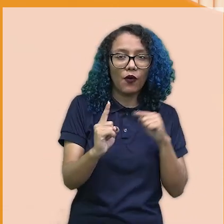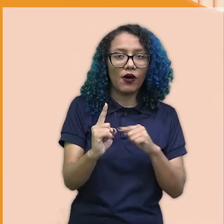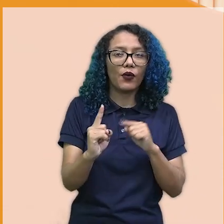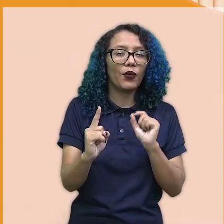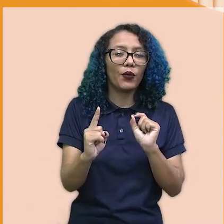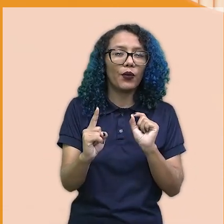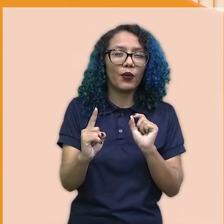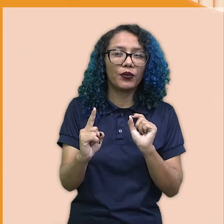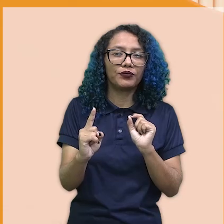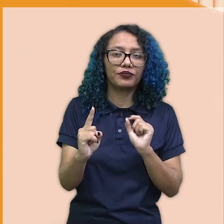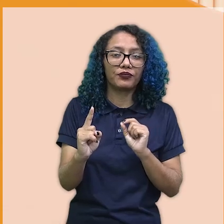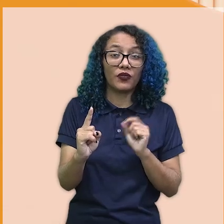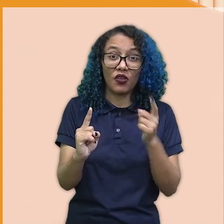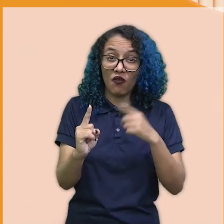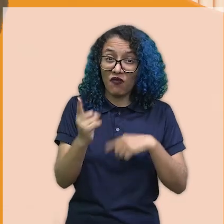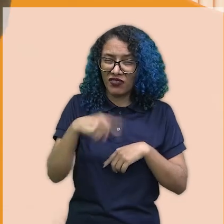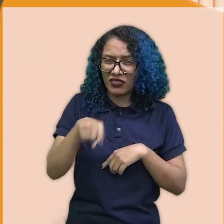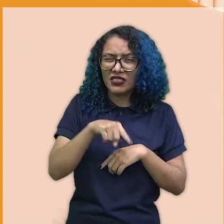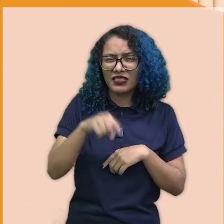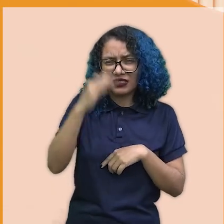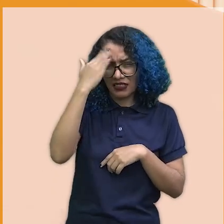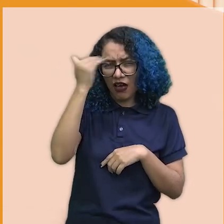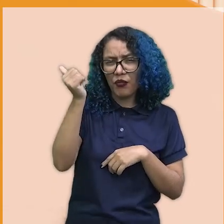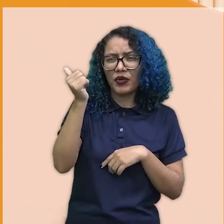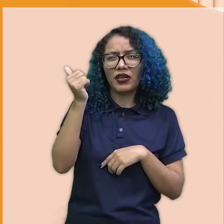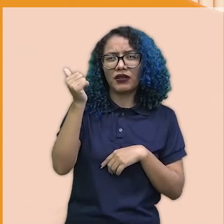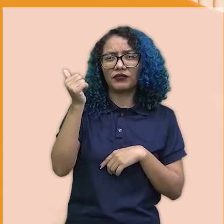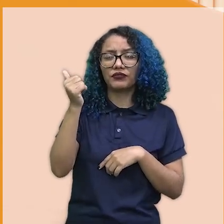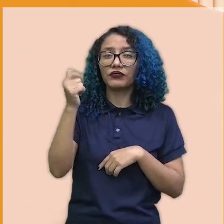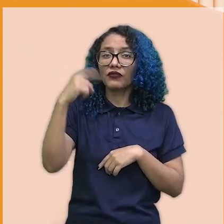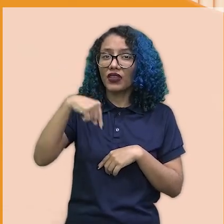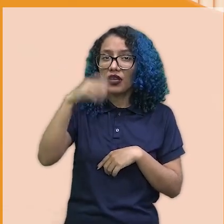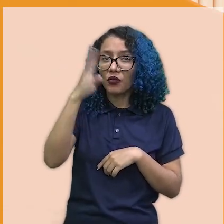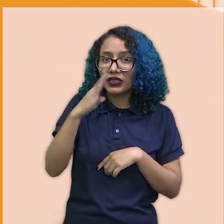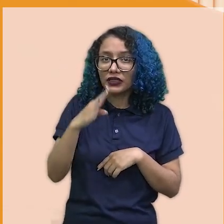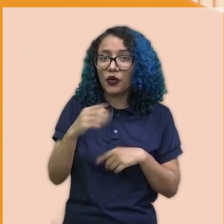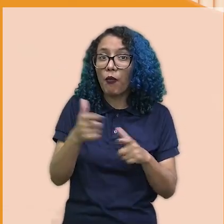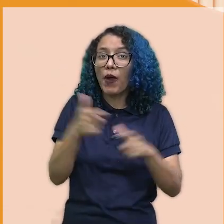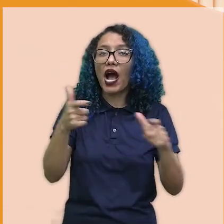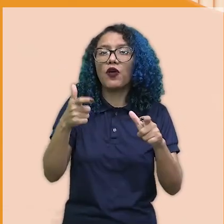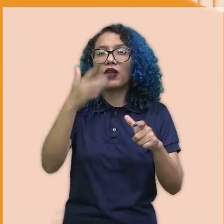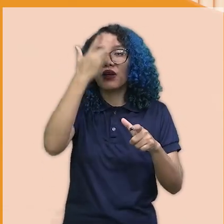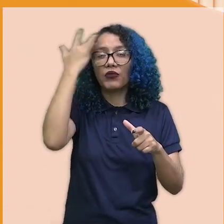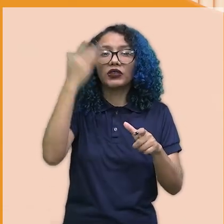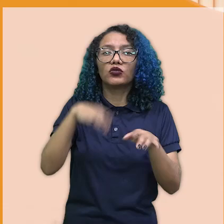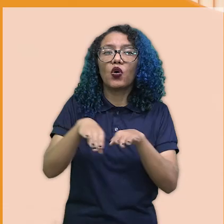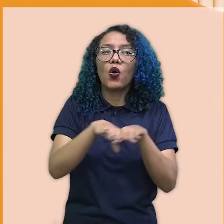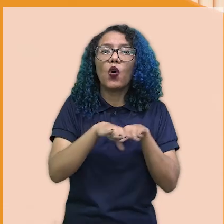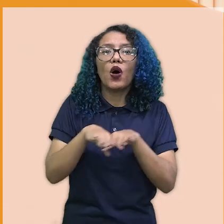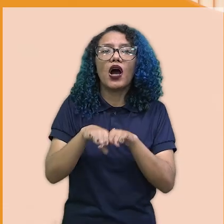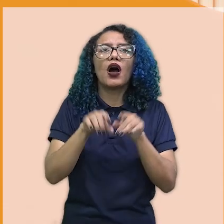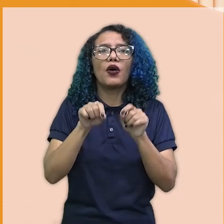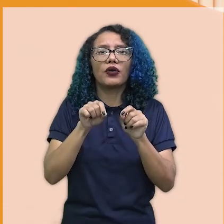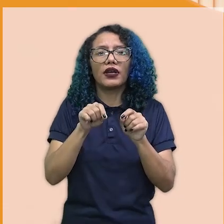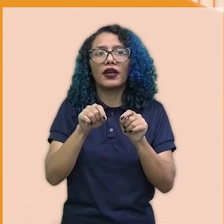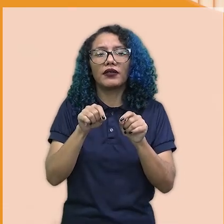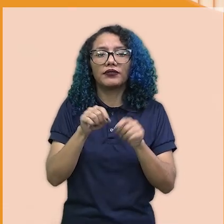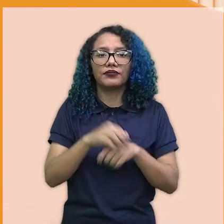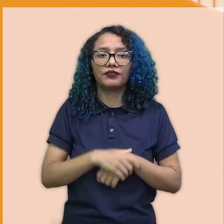né, que você sabe que a hegemonia no Brasil é de pessoas brancas. A nossa